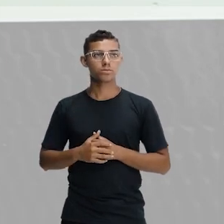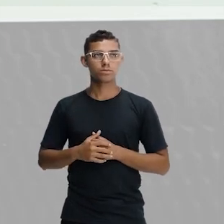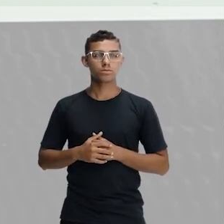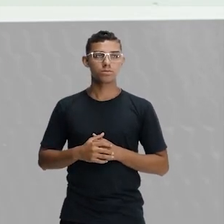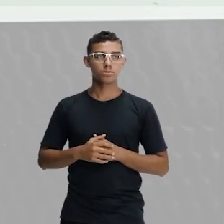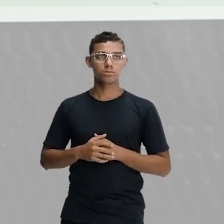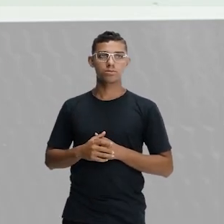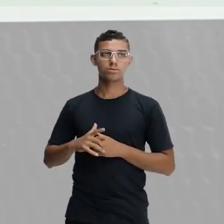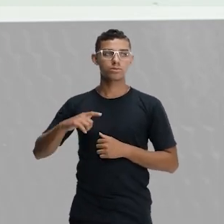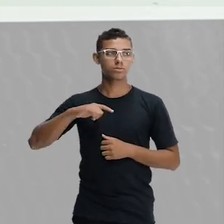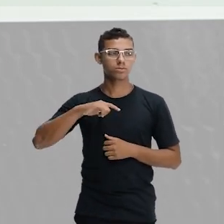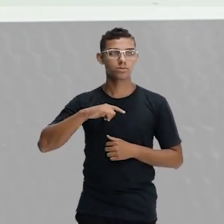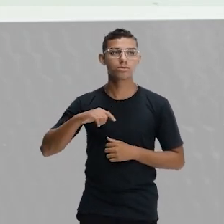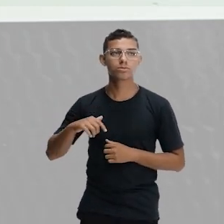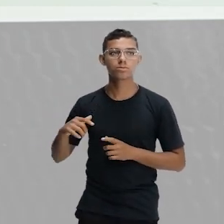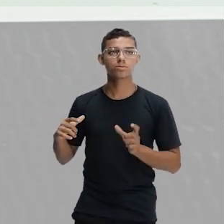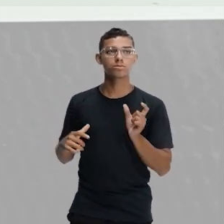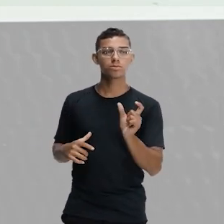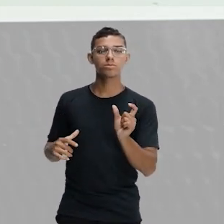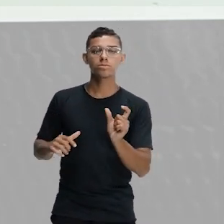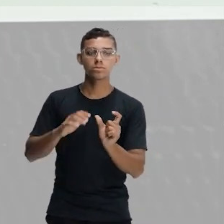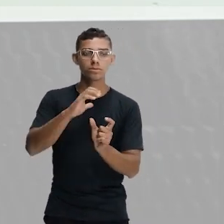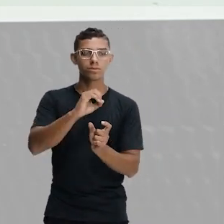que nós vamos chamar de induzido.